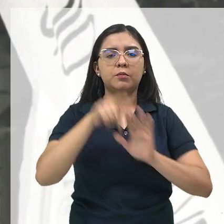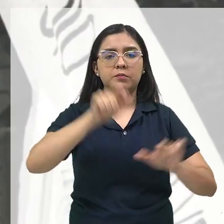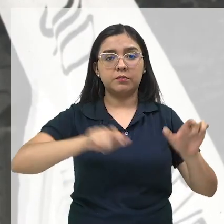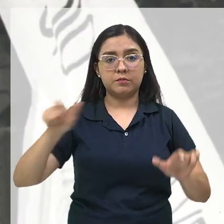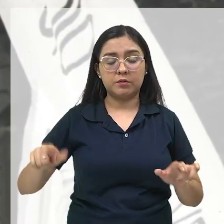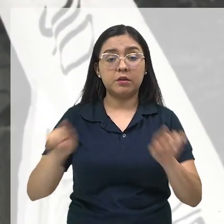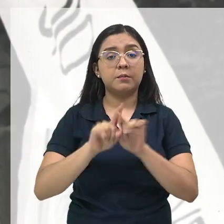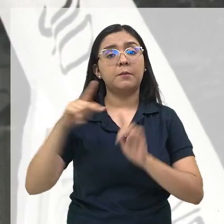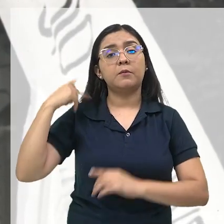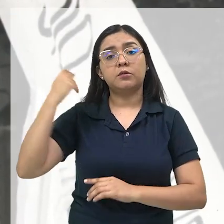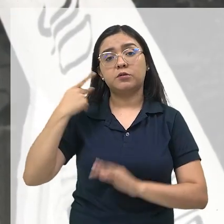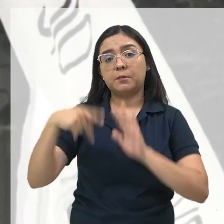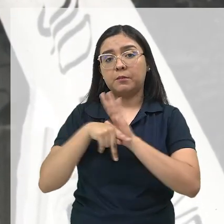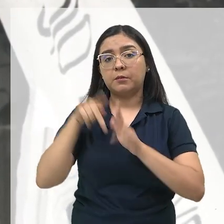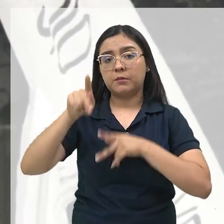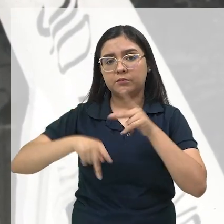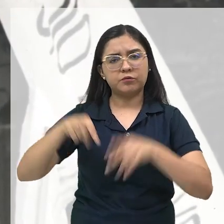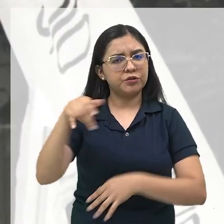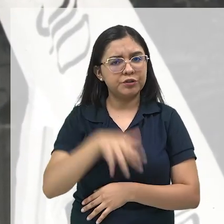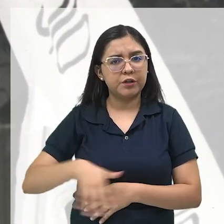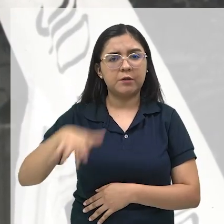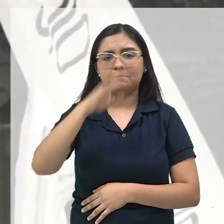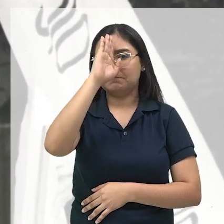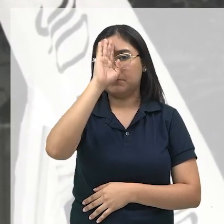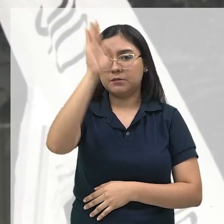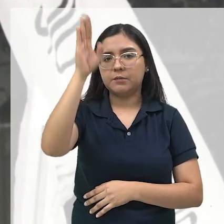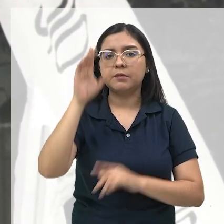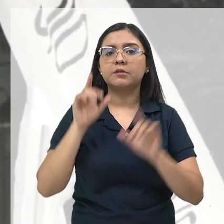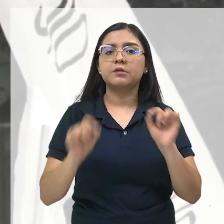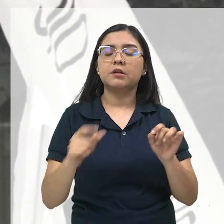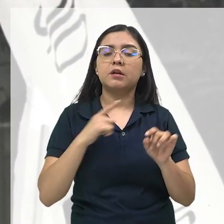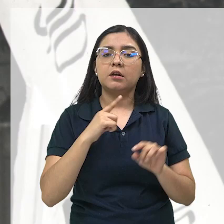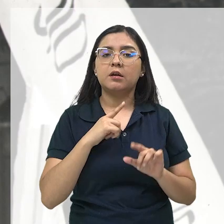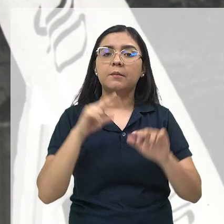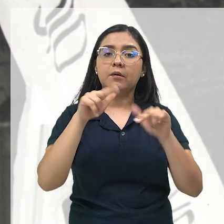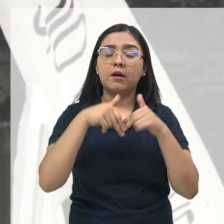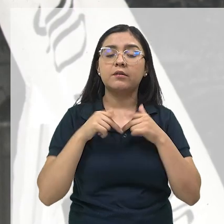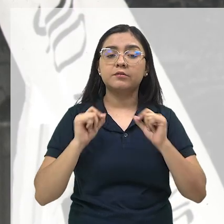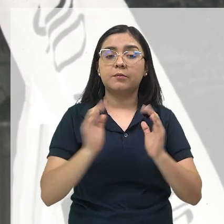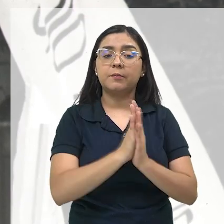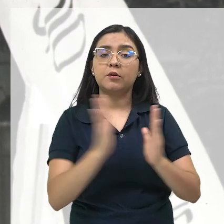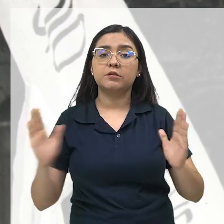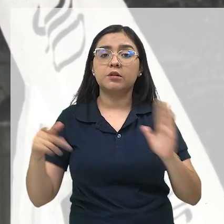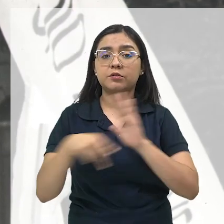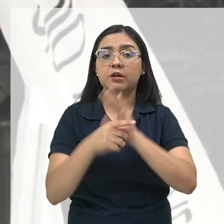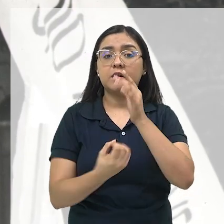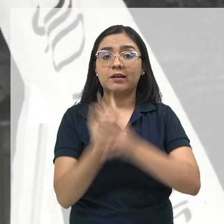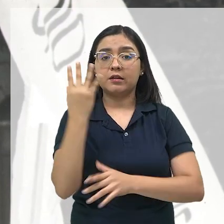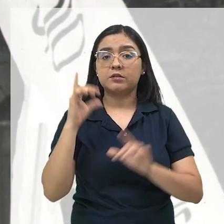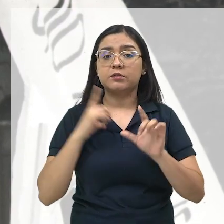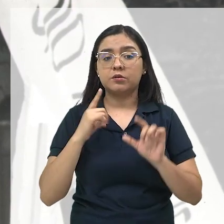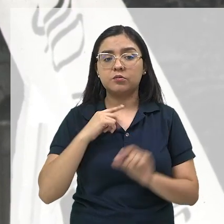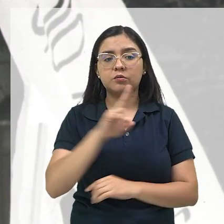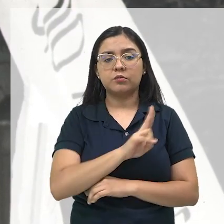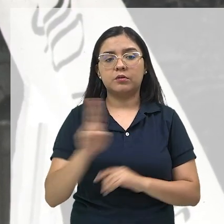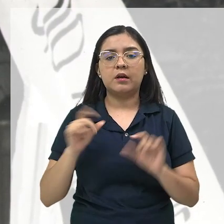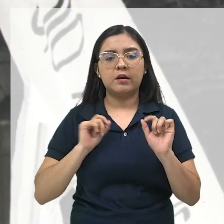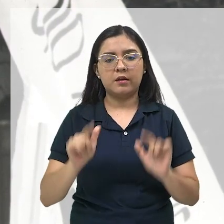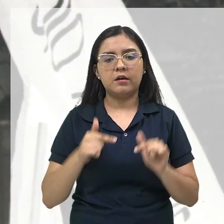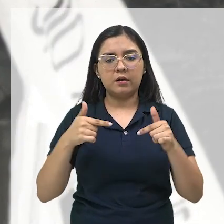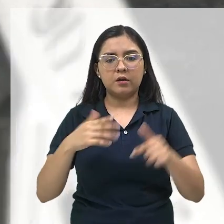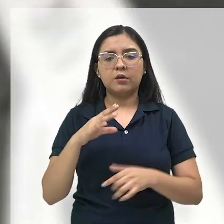e políticos da população de modo geral, principalmente através do processo da criação dos chamados